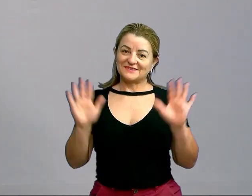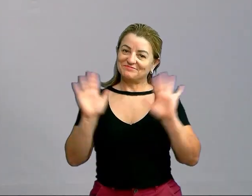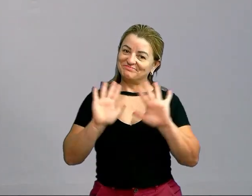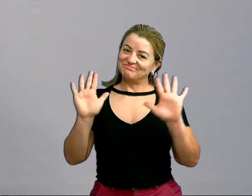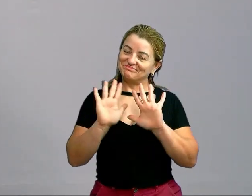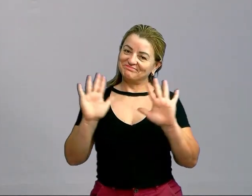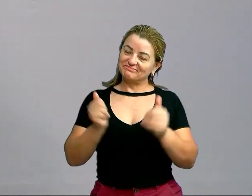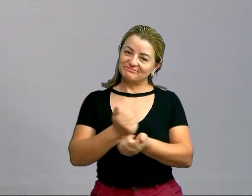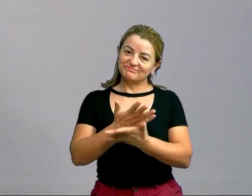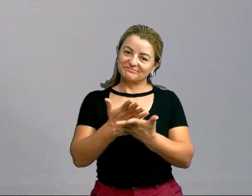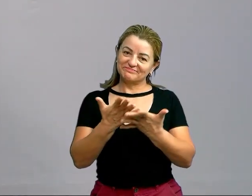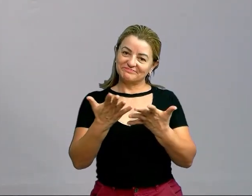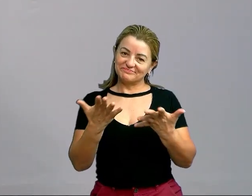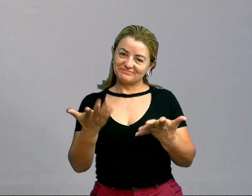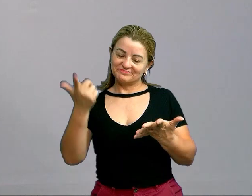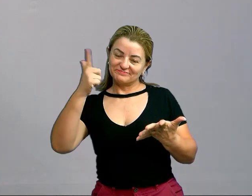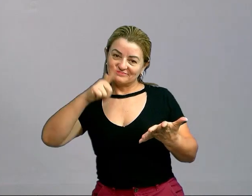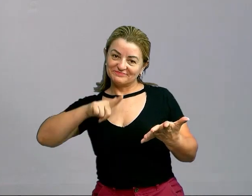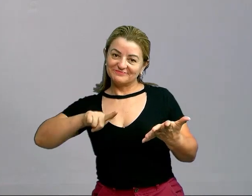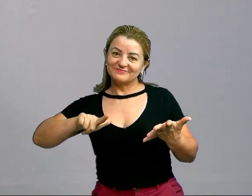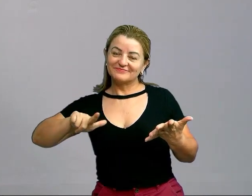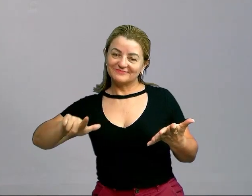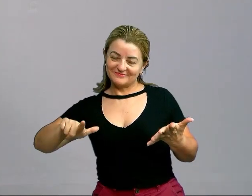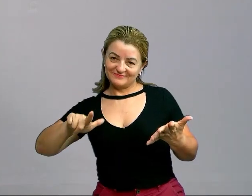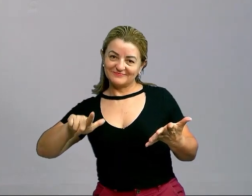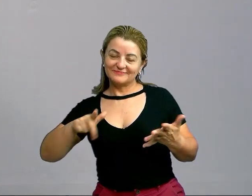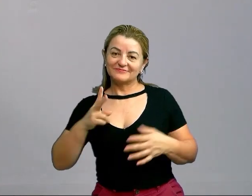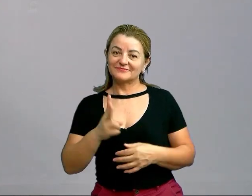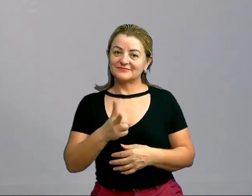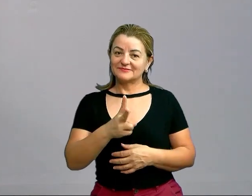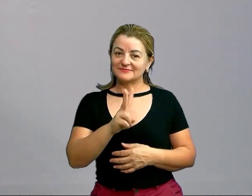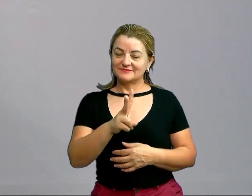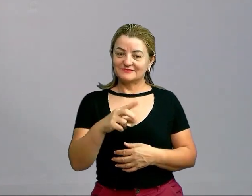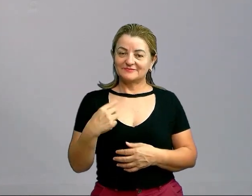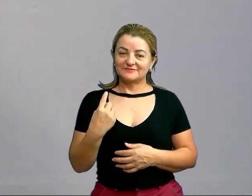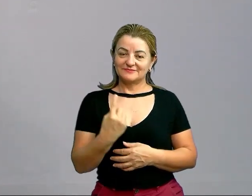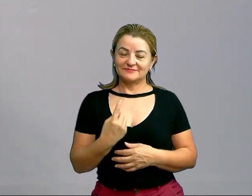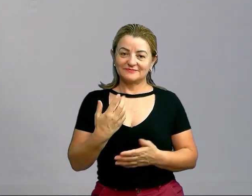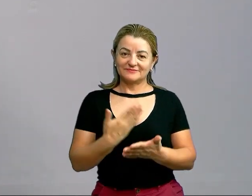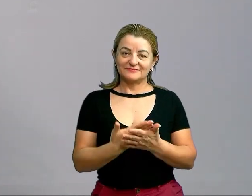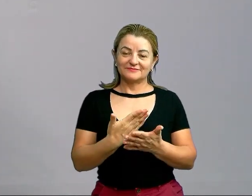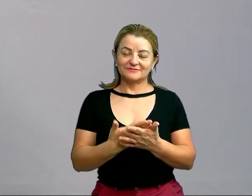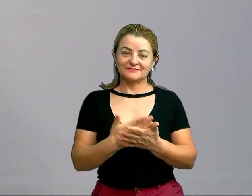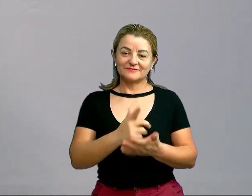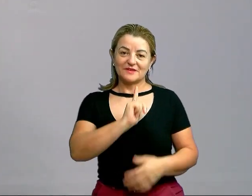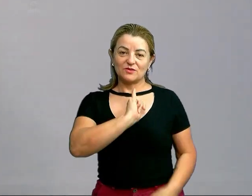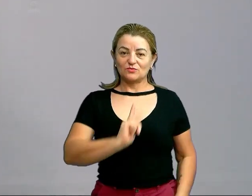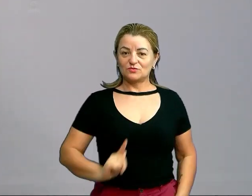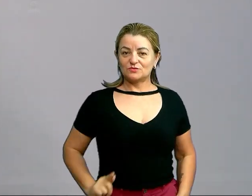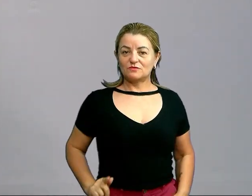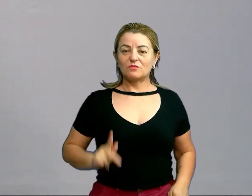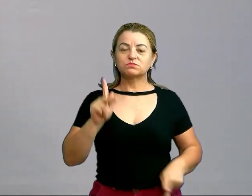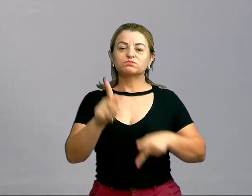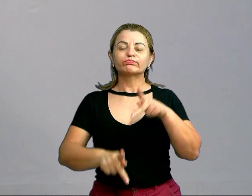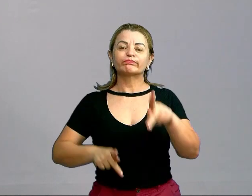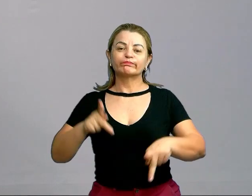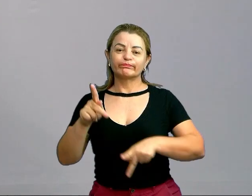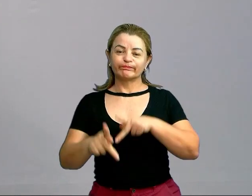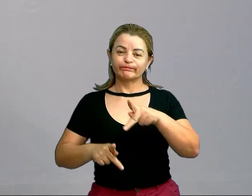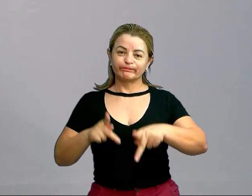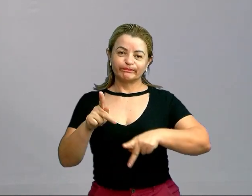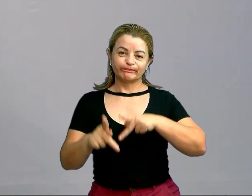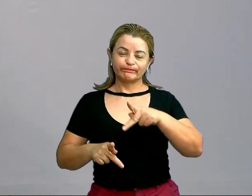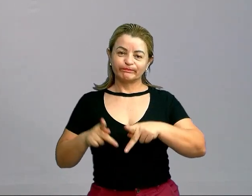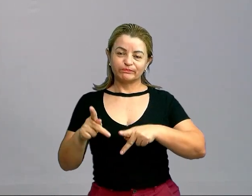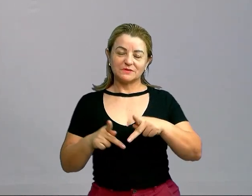Olá, estudantes! Olha a gente aqui de novo para dar continuidade à nossa aula dos governos populistas, né? Esses governos